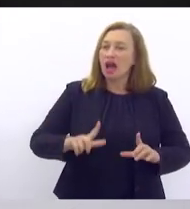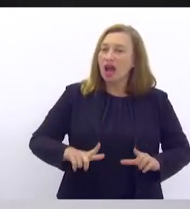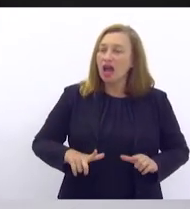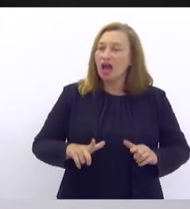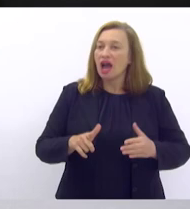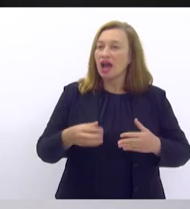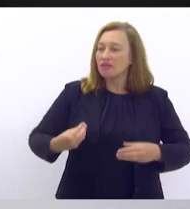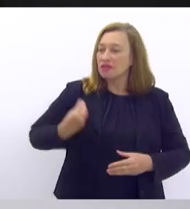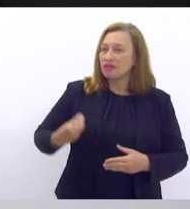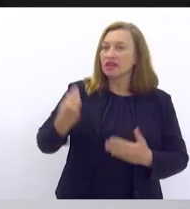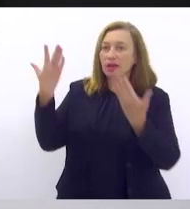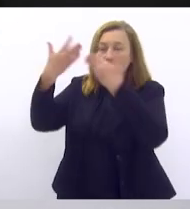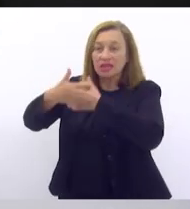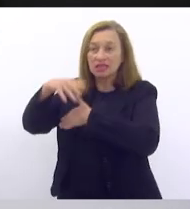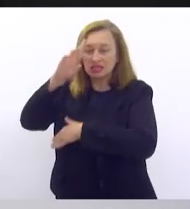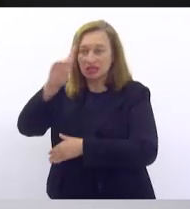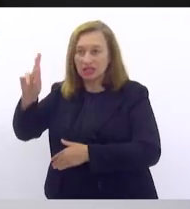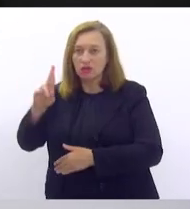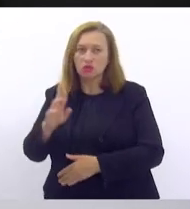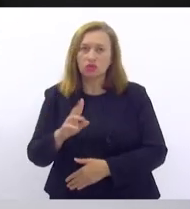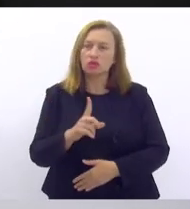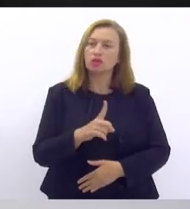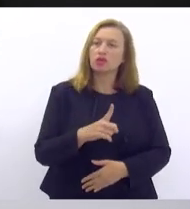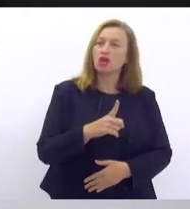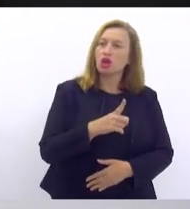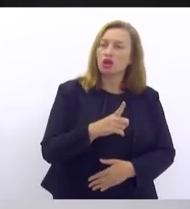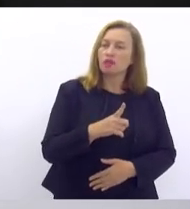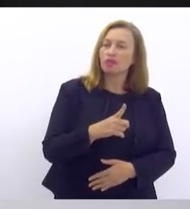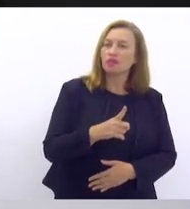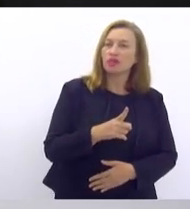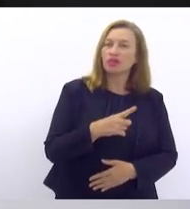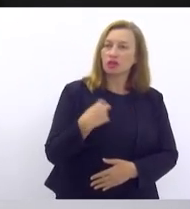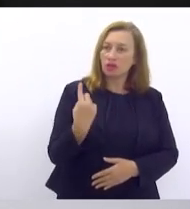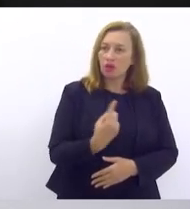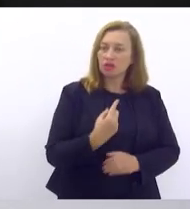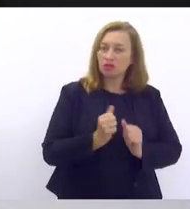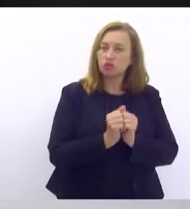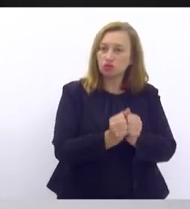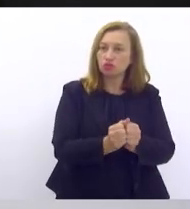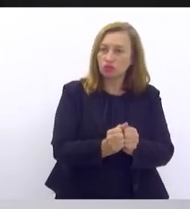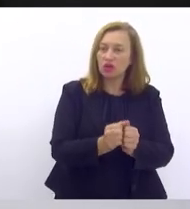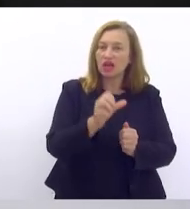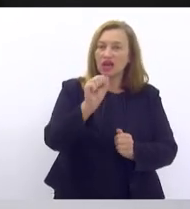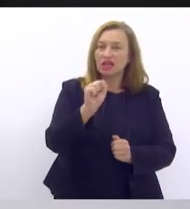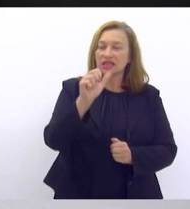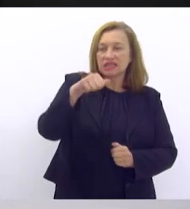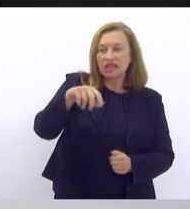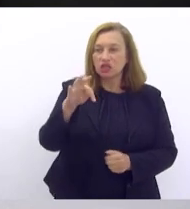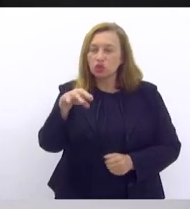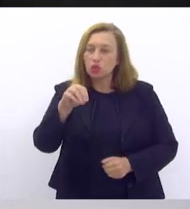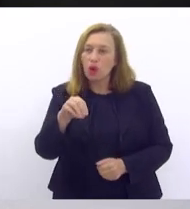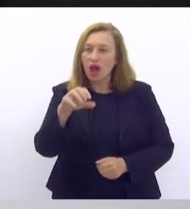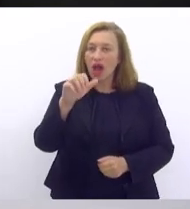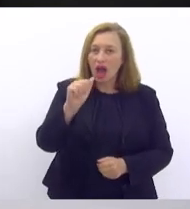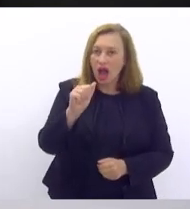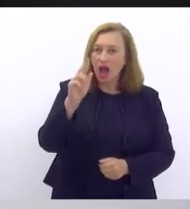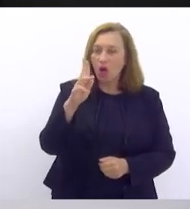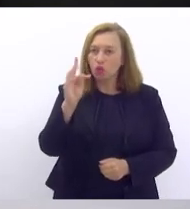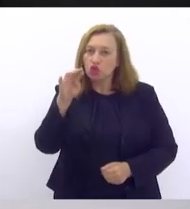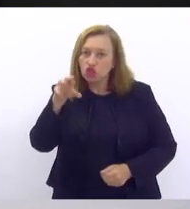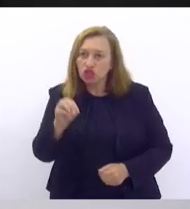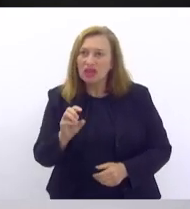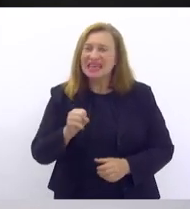Se erramos, erramos com a igreja. É assim que se faz, Santo Agostinho, se não me engano. Então, se nós